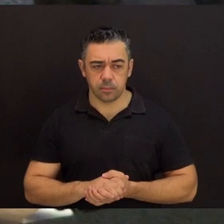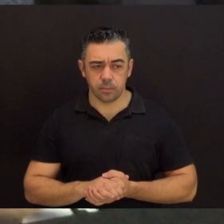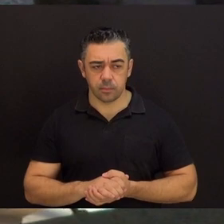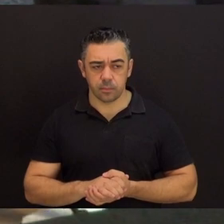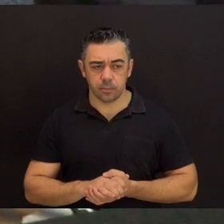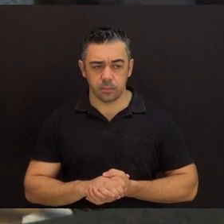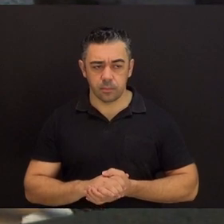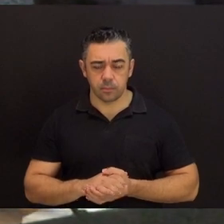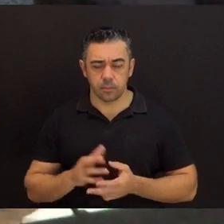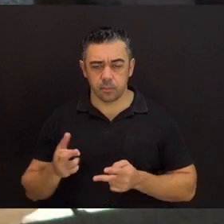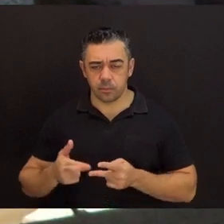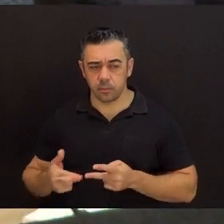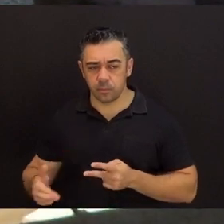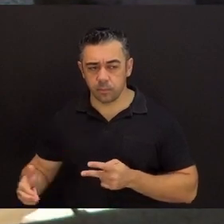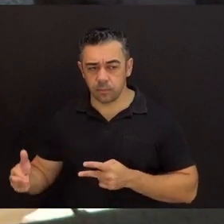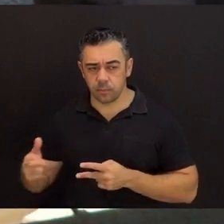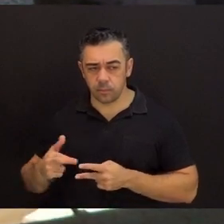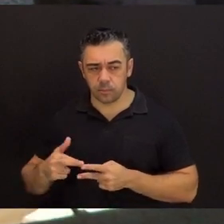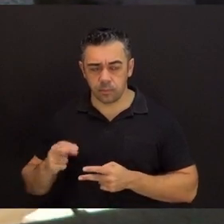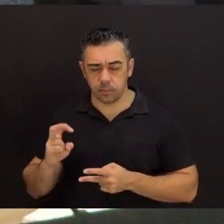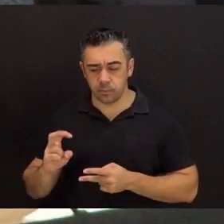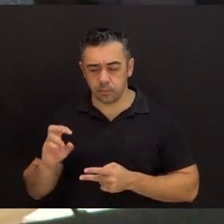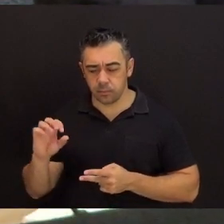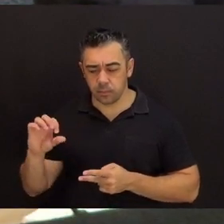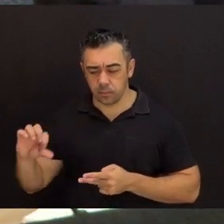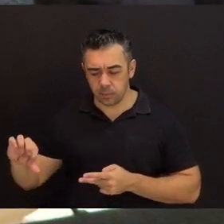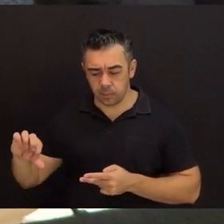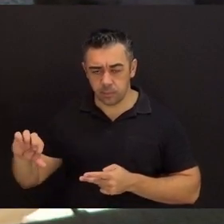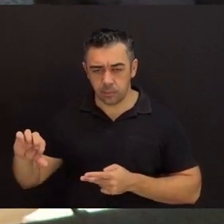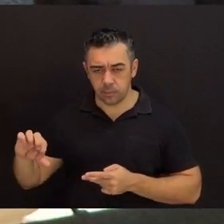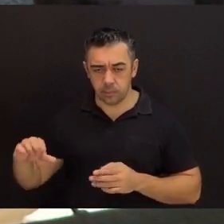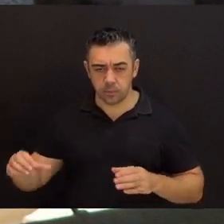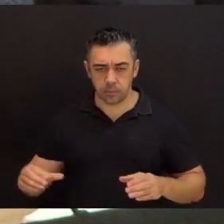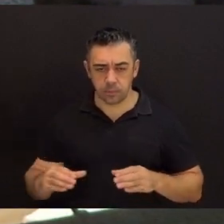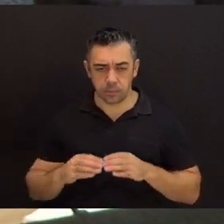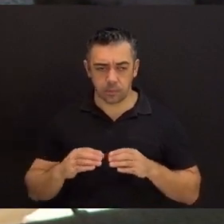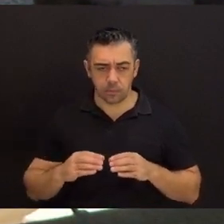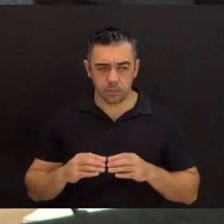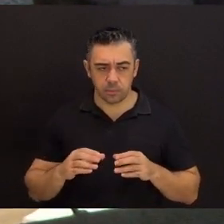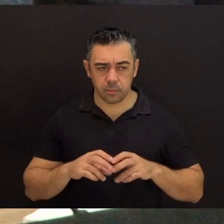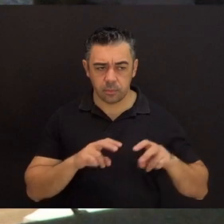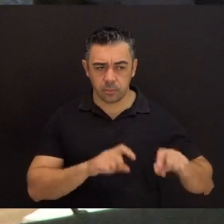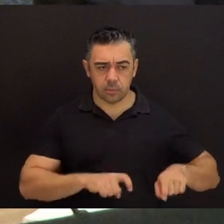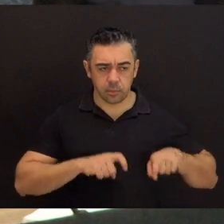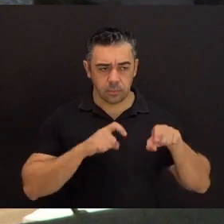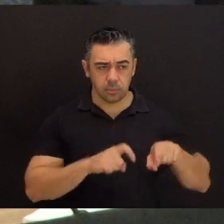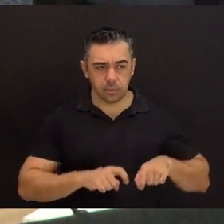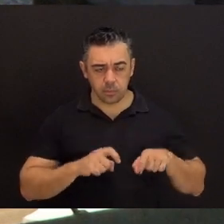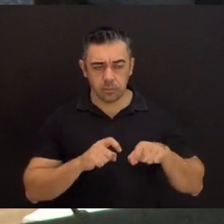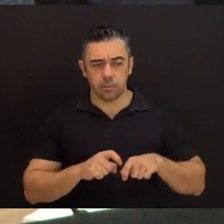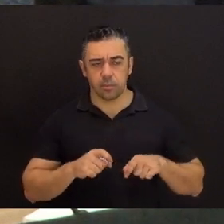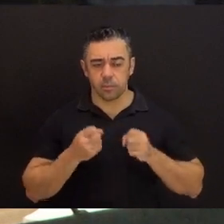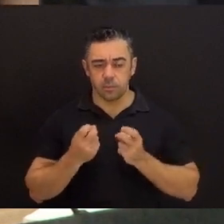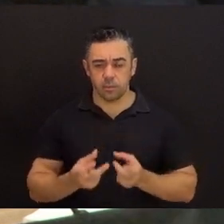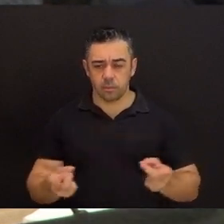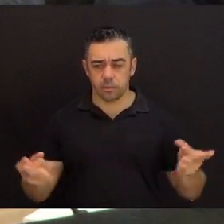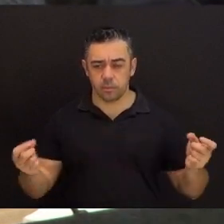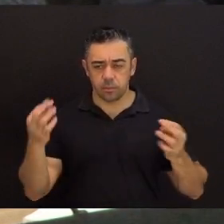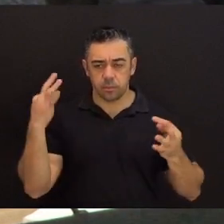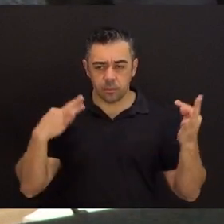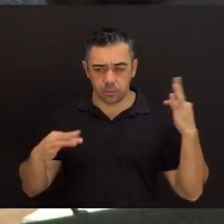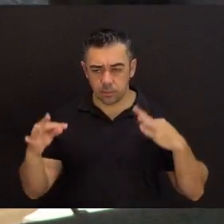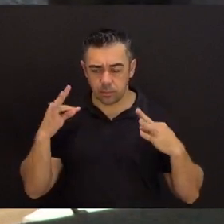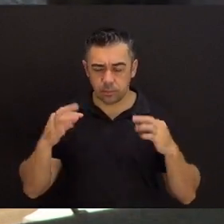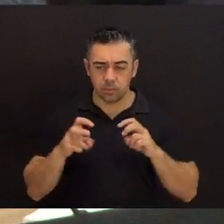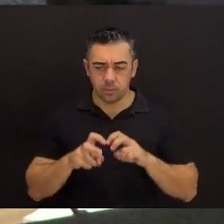requerimento 59 da Comissão da Agricultura Comércio e Indústria e turismo que requer a mesa